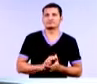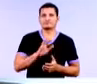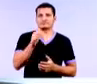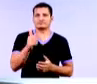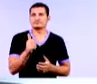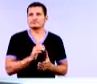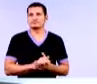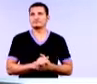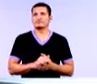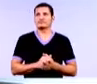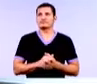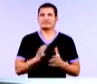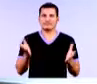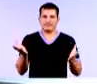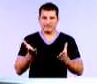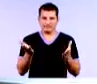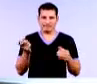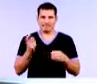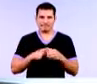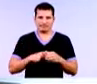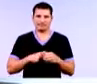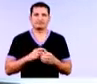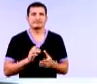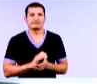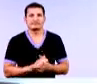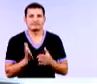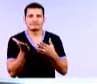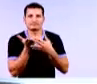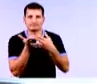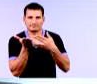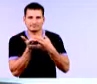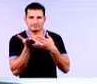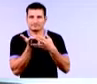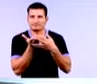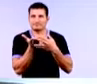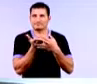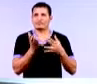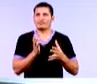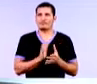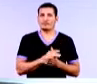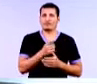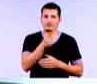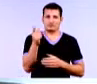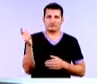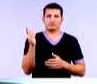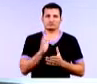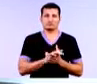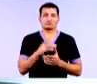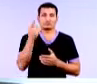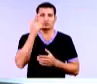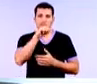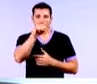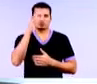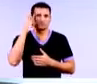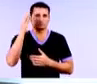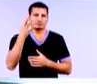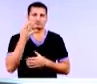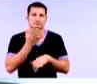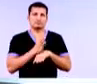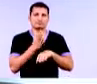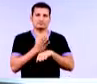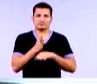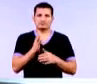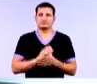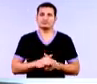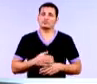Olá, gente. Retornamos então depois desse prazo aí para vocês conseguirem resolver as atividades e espero que